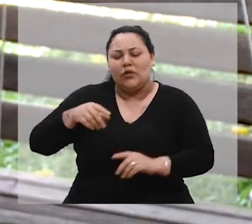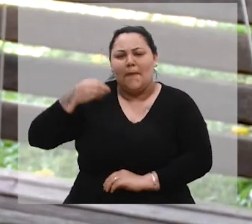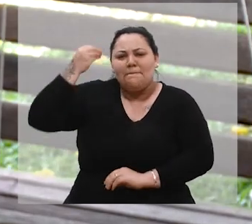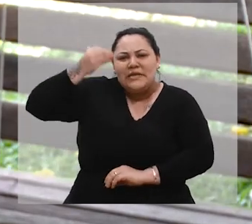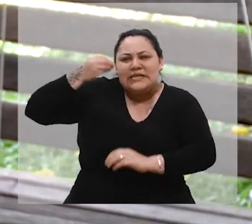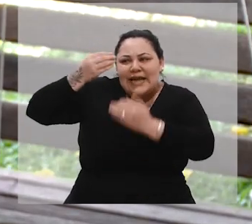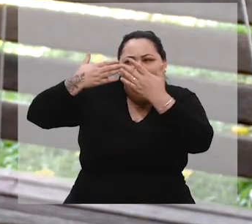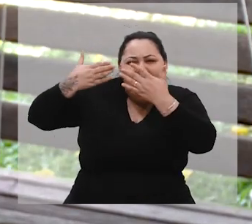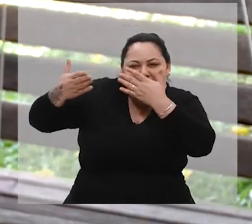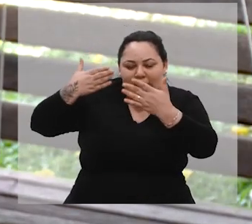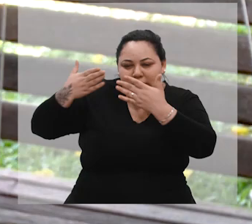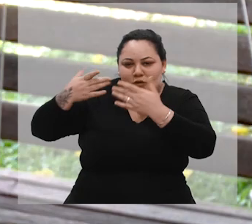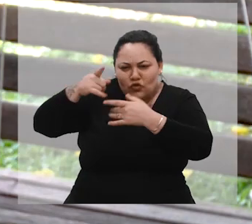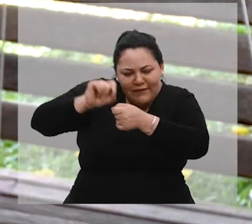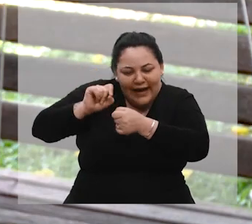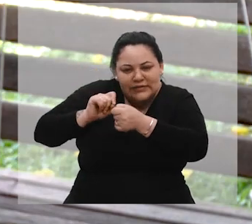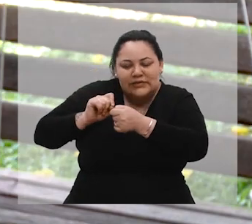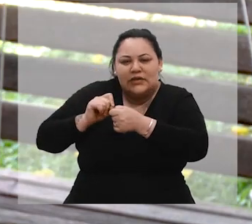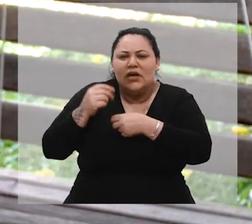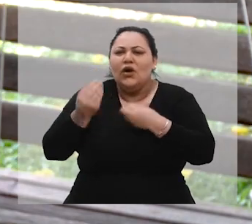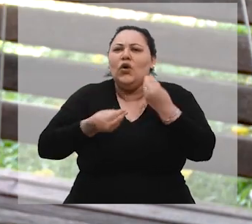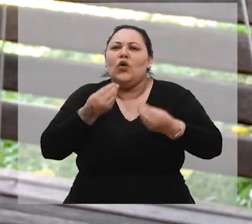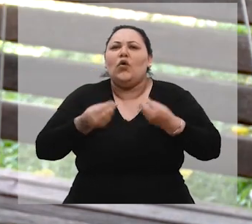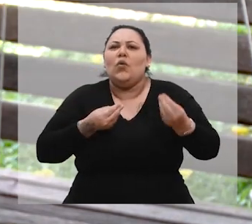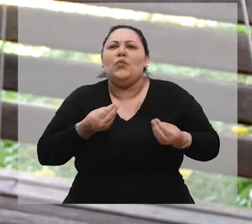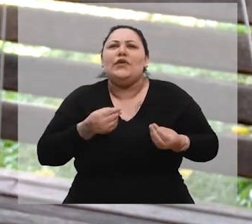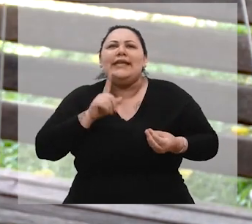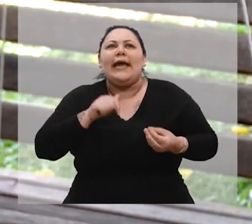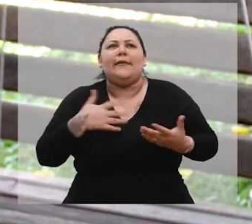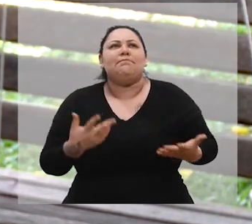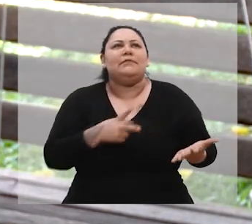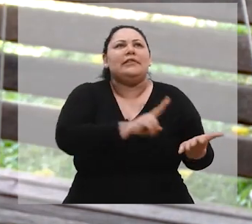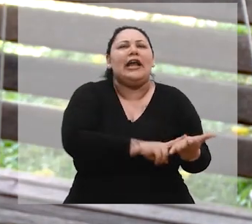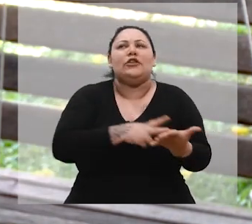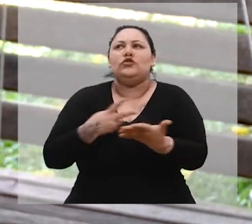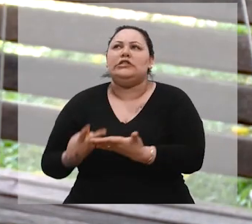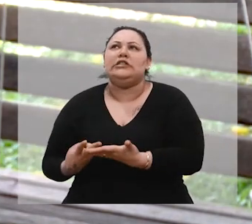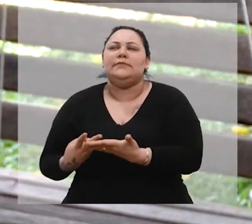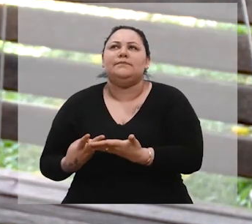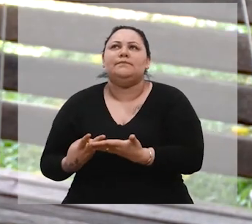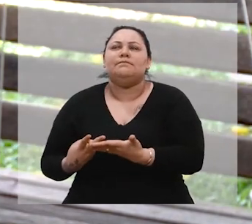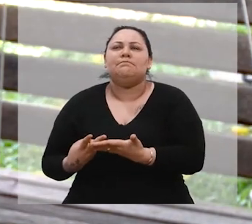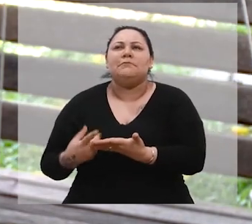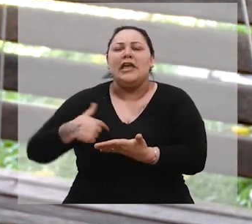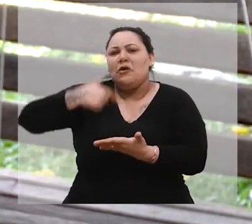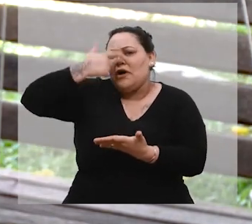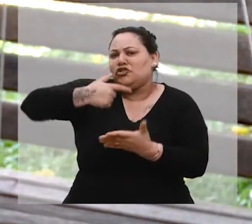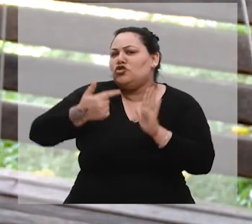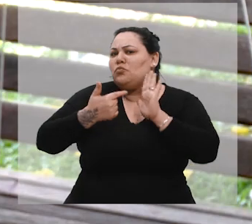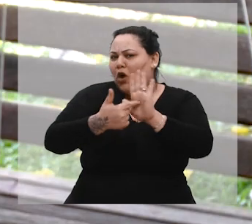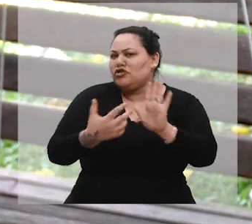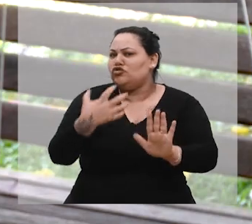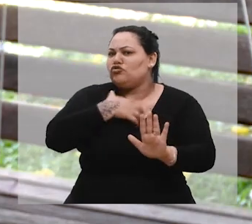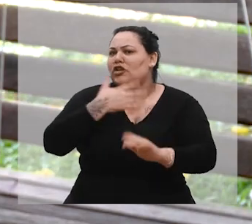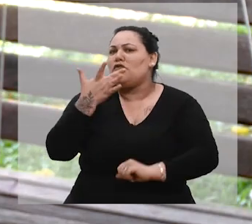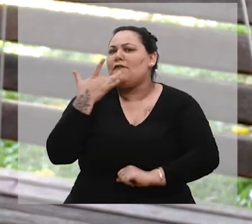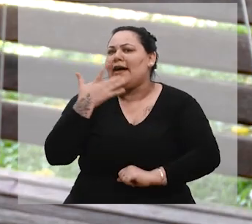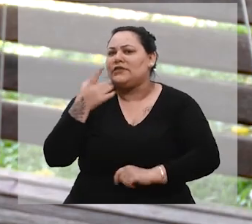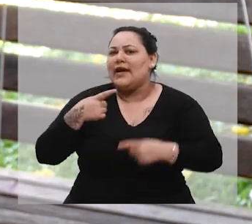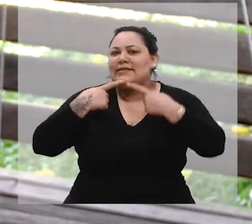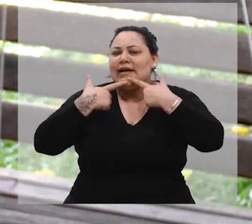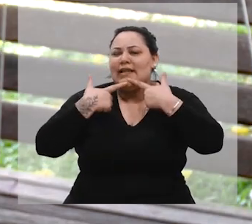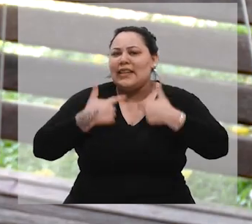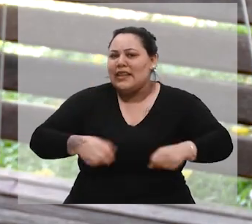psicanalista, né? Como que é traduzir? Nossa, eu acho que você traduz muito, de uma forma muito fácil, uma linguagem muito acessível